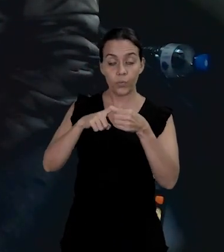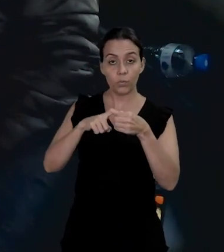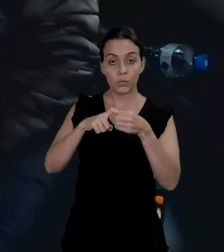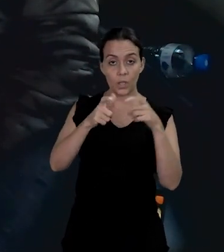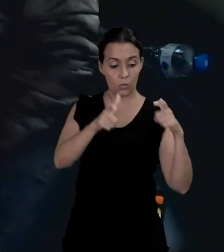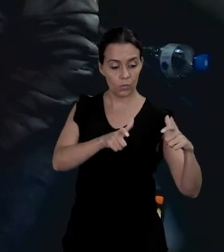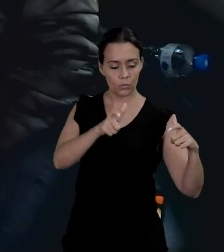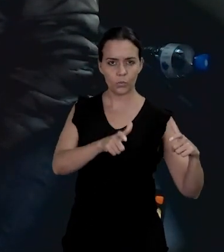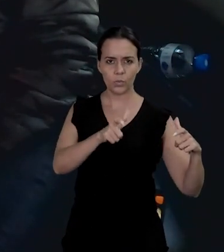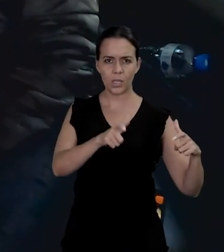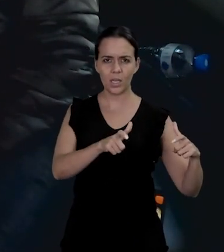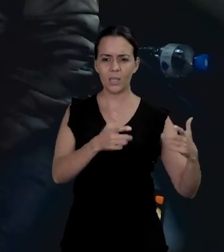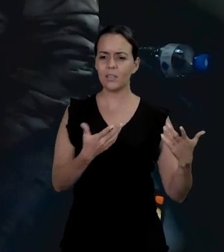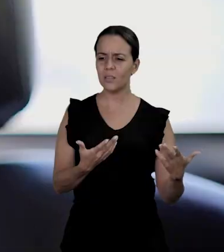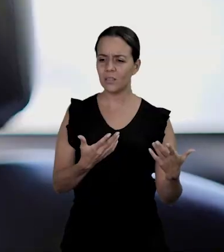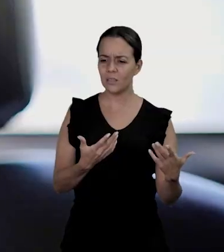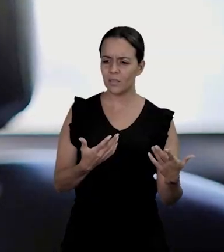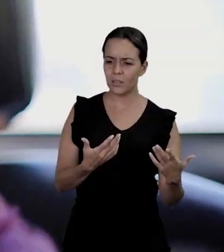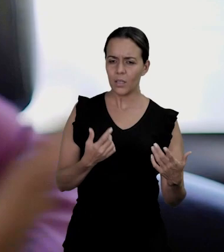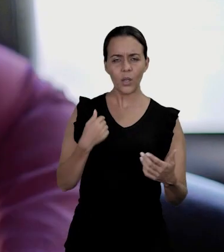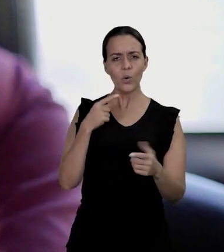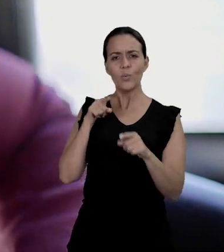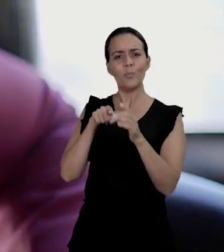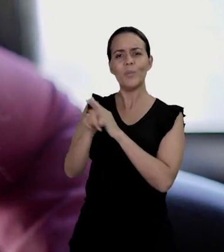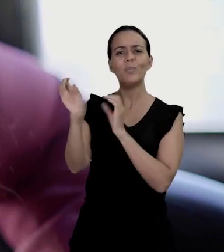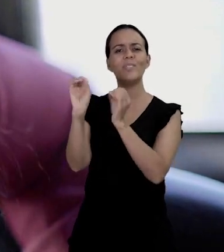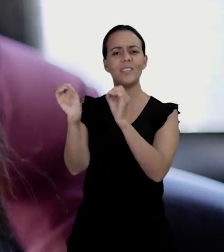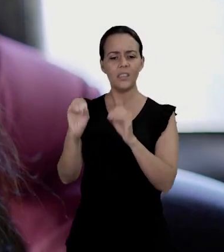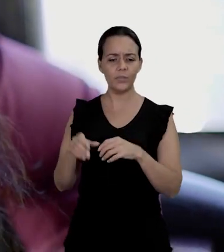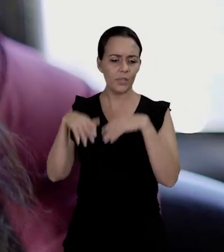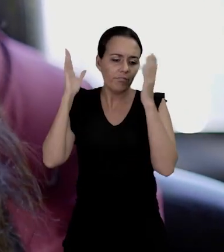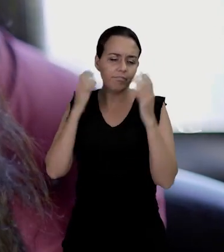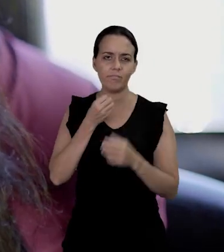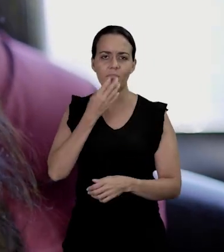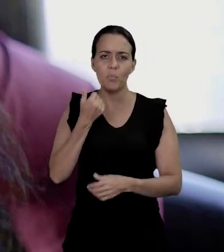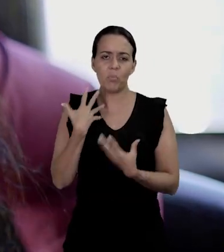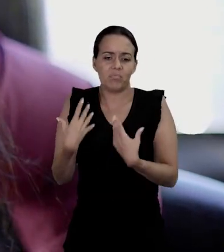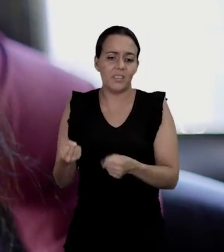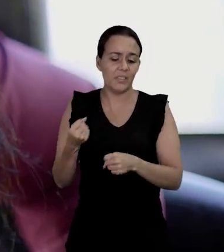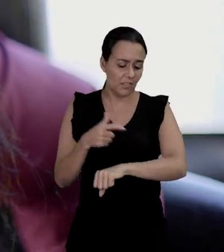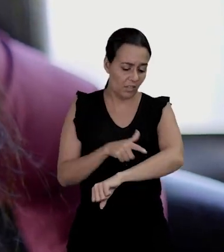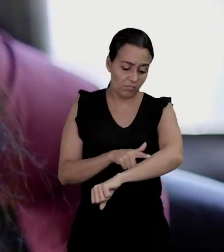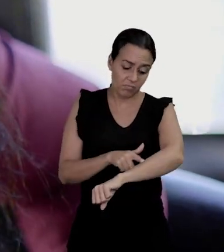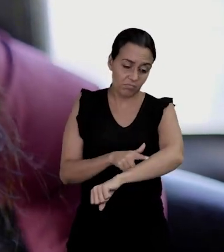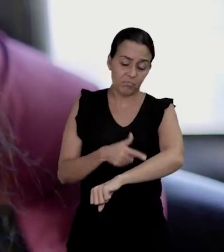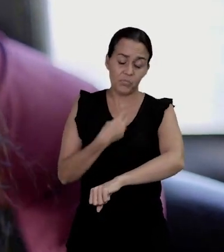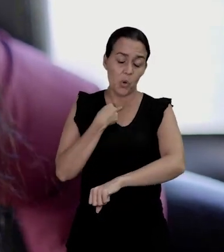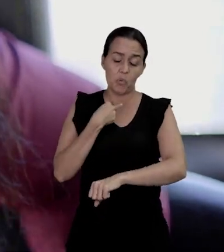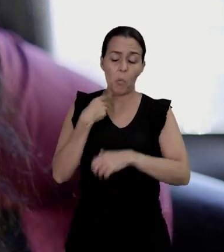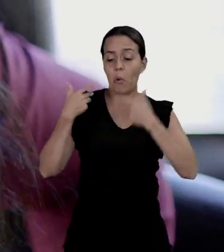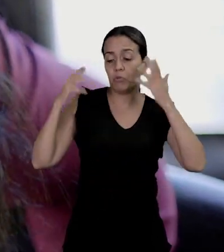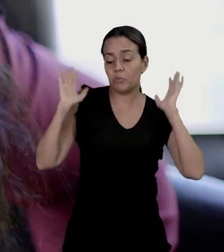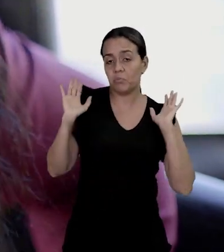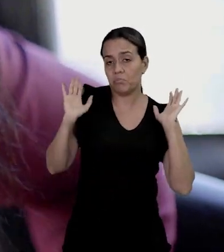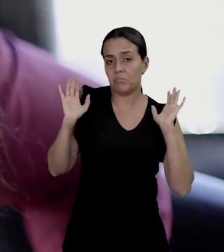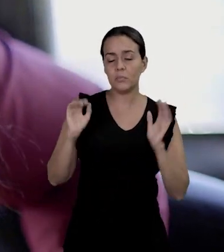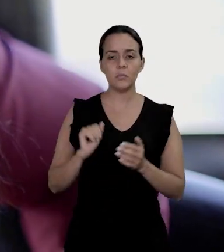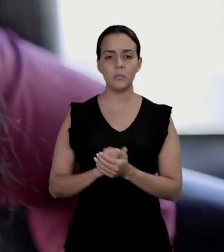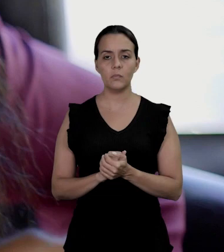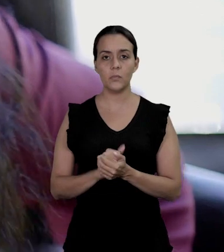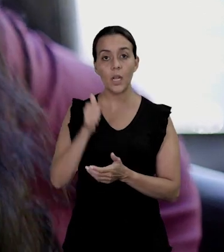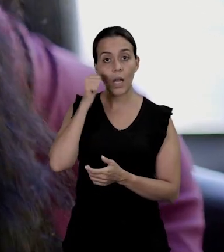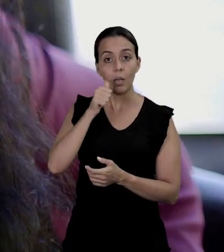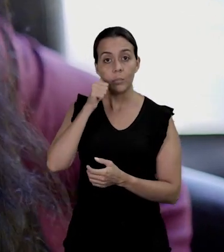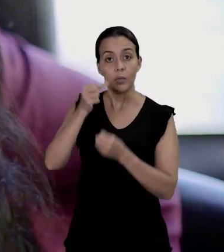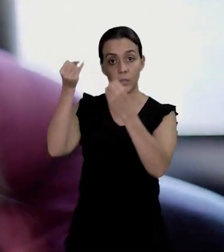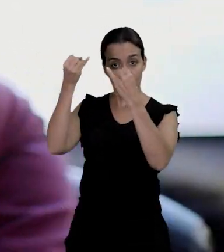deve ter alguma coisa na pele negra que não pode fazer. E aí a menina me explicou, ela falou, olha, é porque quando o laser foi desenvolvido, ele foi desenvolvido para captar a cor do pelo. E